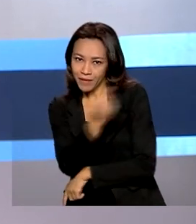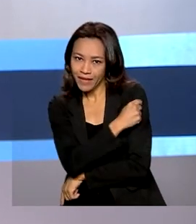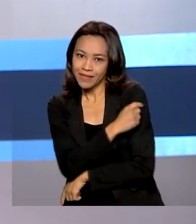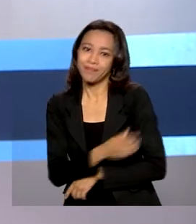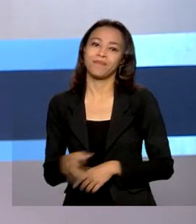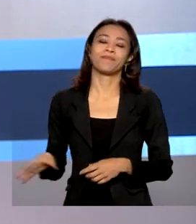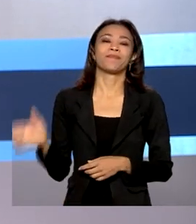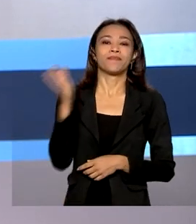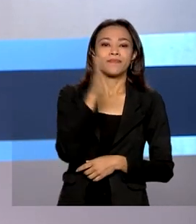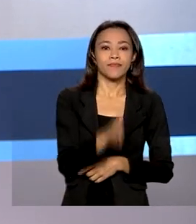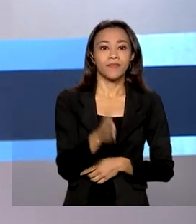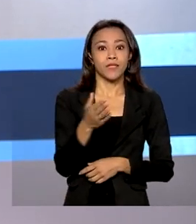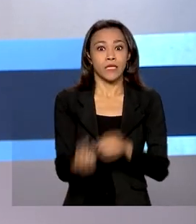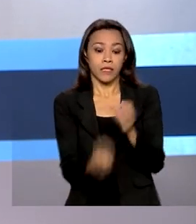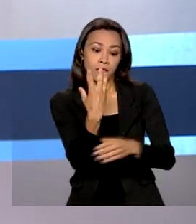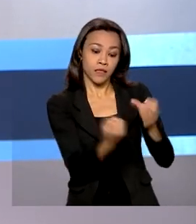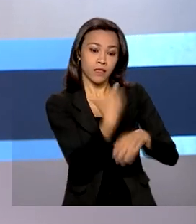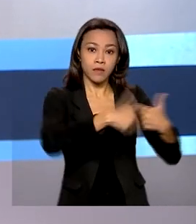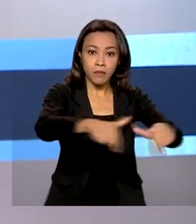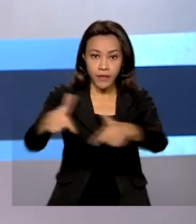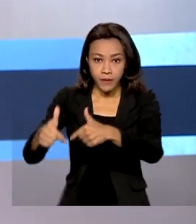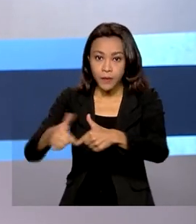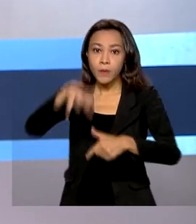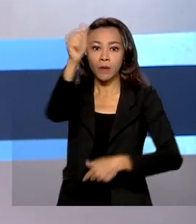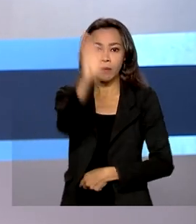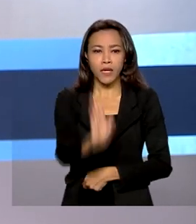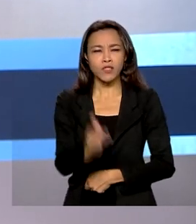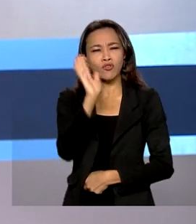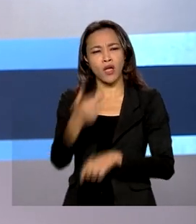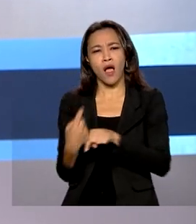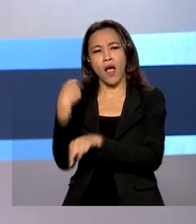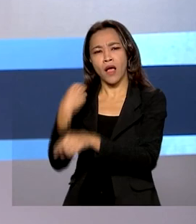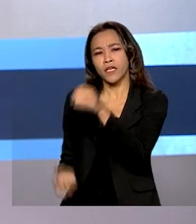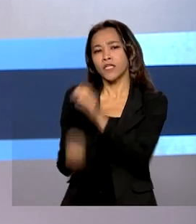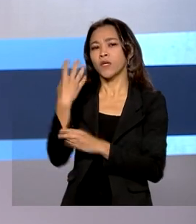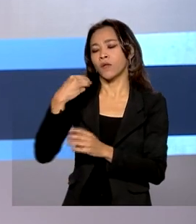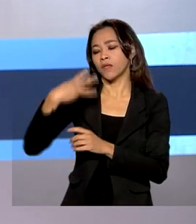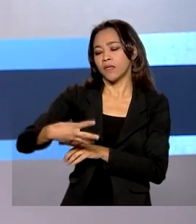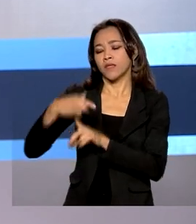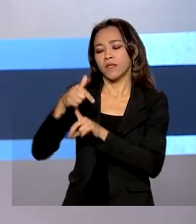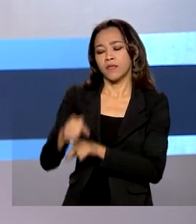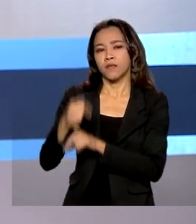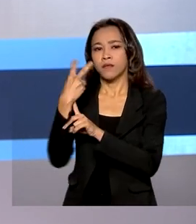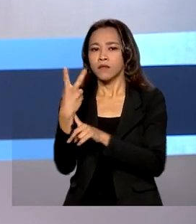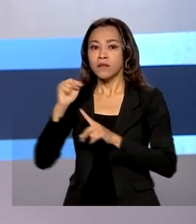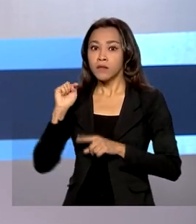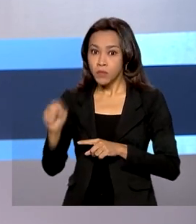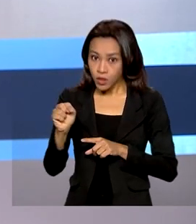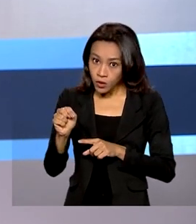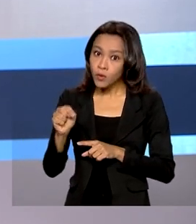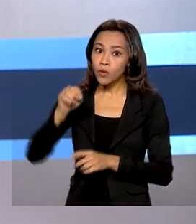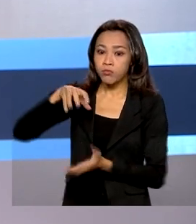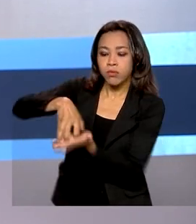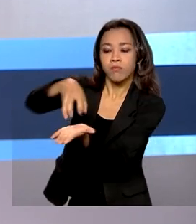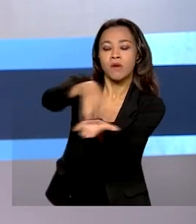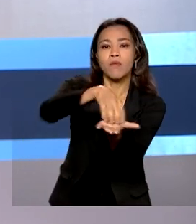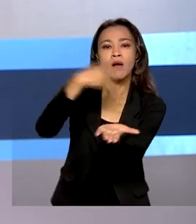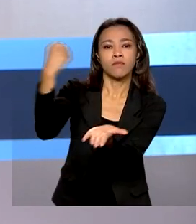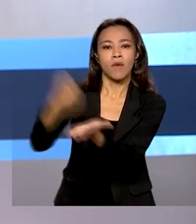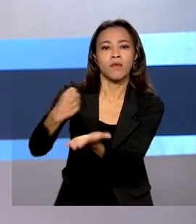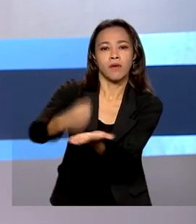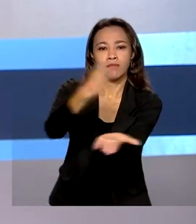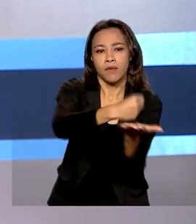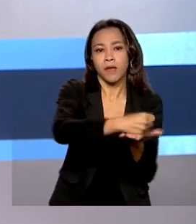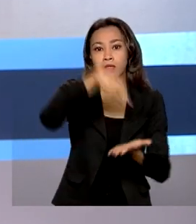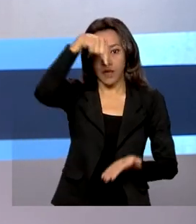Geração de emprego. O Brasil criou mais de 372 mil novos postos de trabalho com carteira assinada em